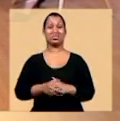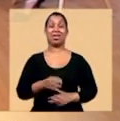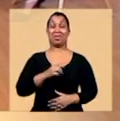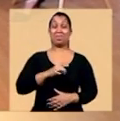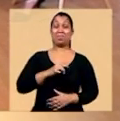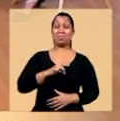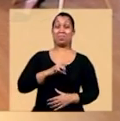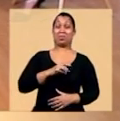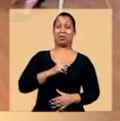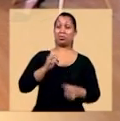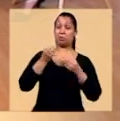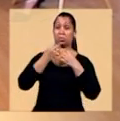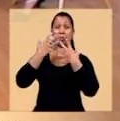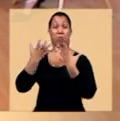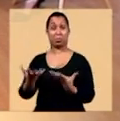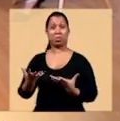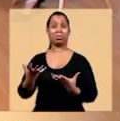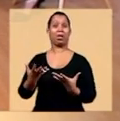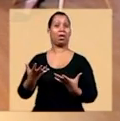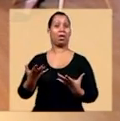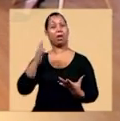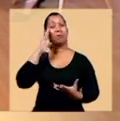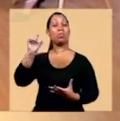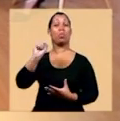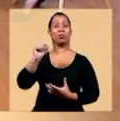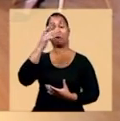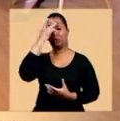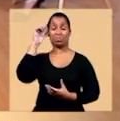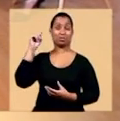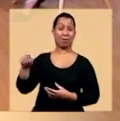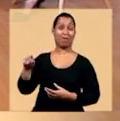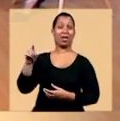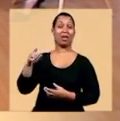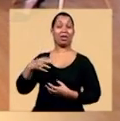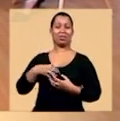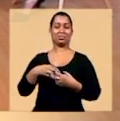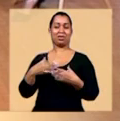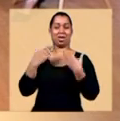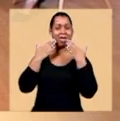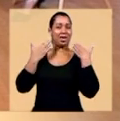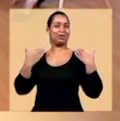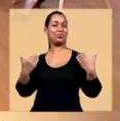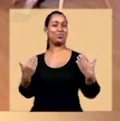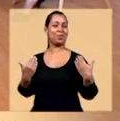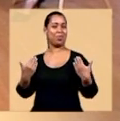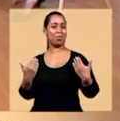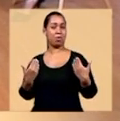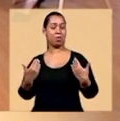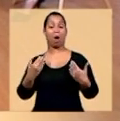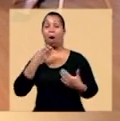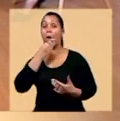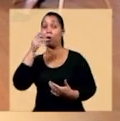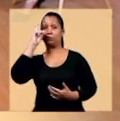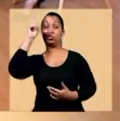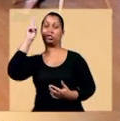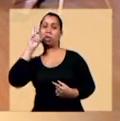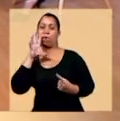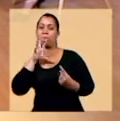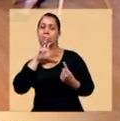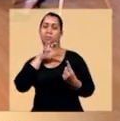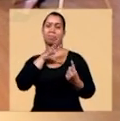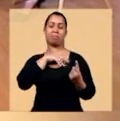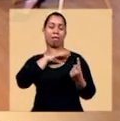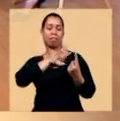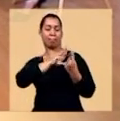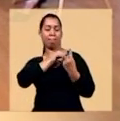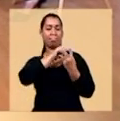de contar para um parceiro é justamente o fato do parceiro achar que ela se insinuou e o chefe deu em cima. Isso também. Isso não também.